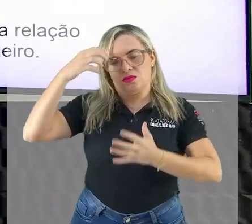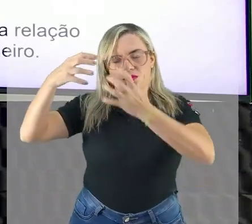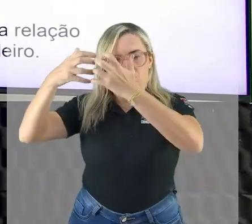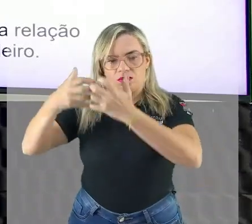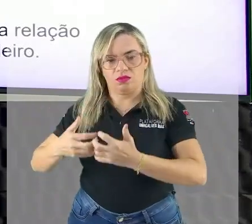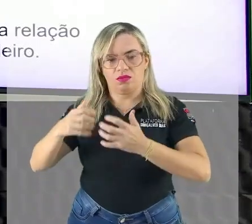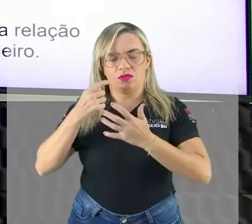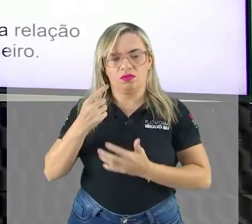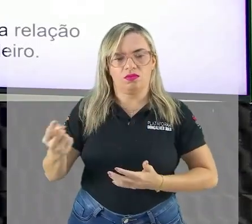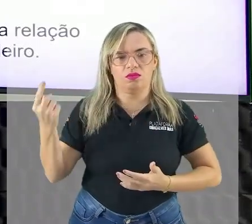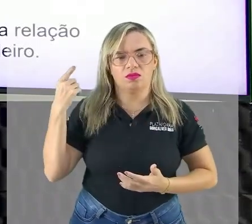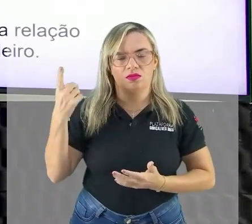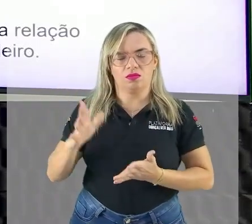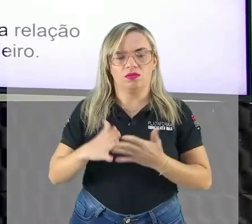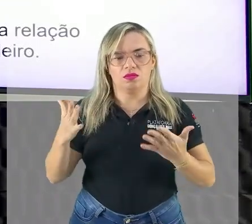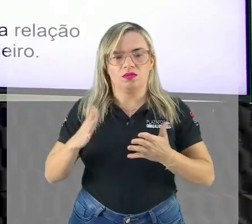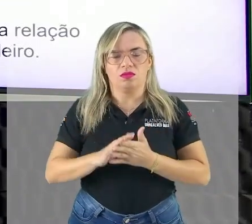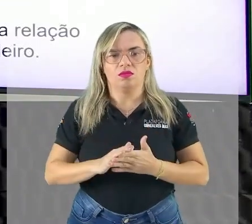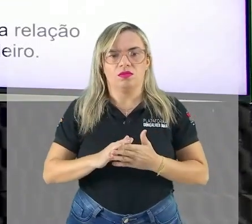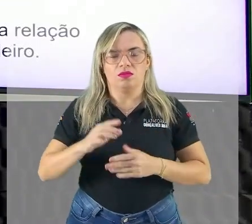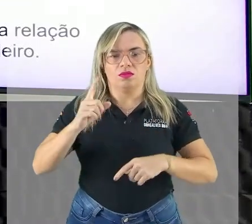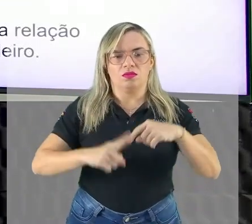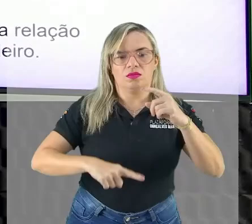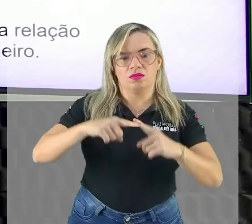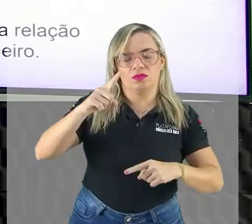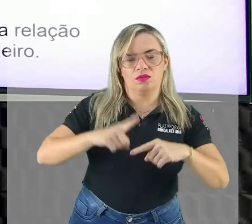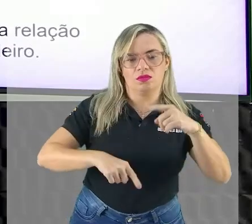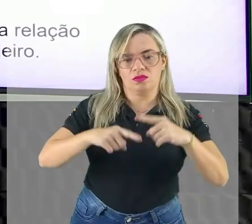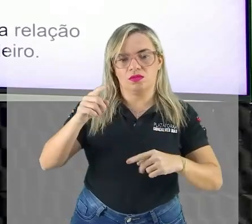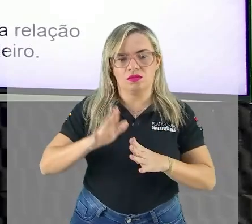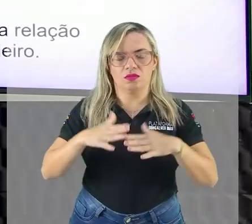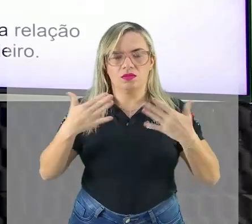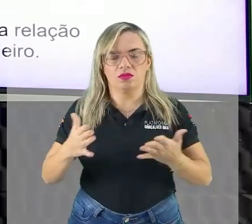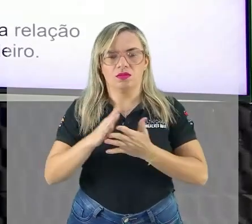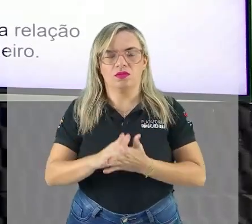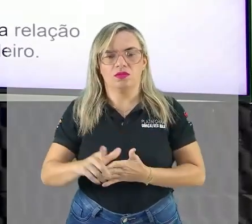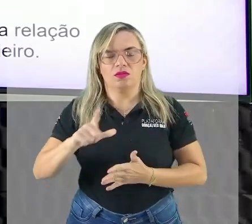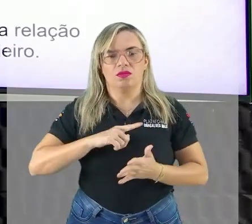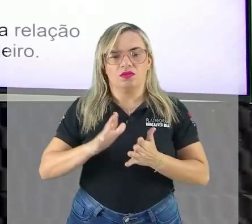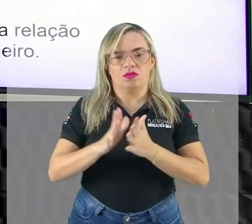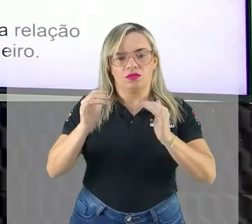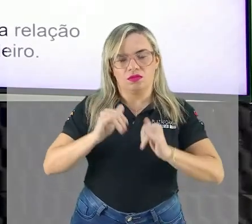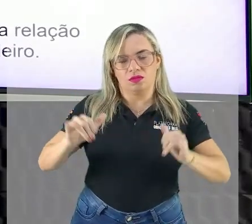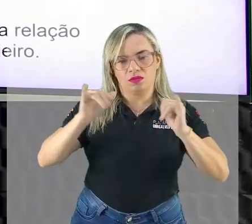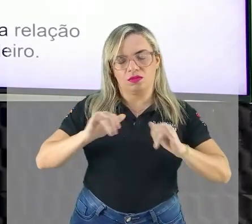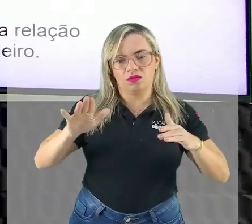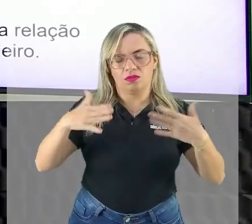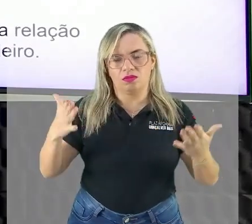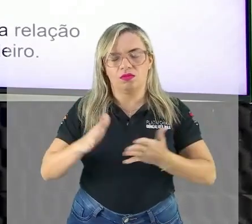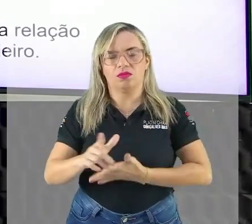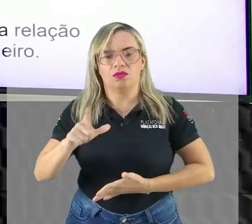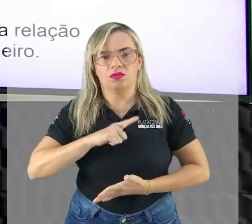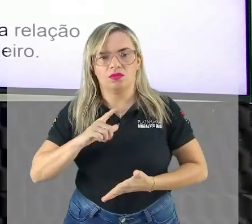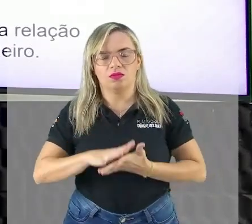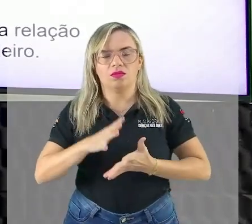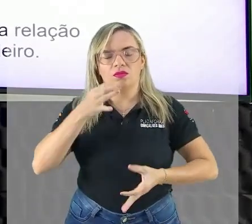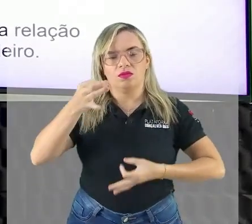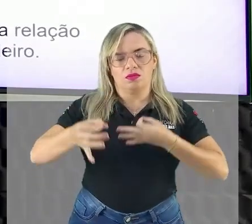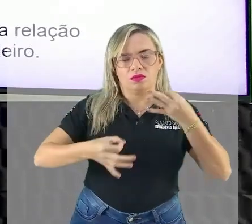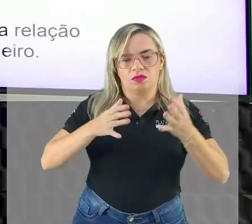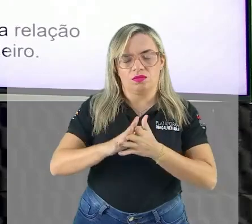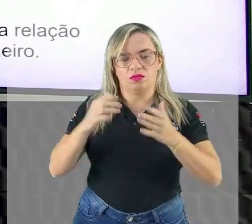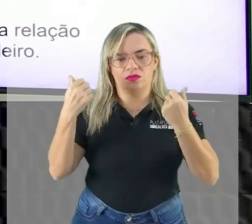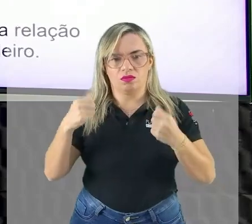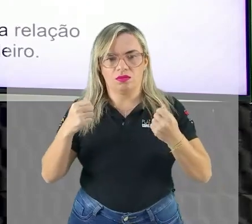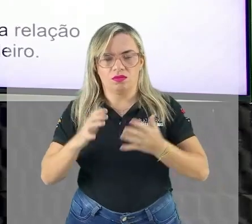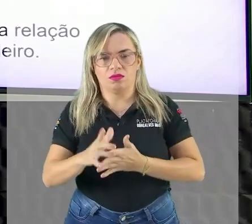por trás disso, né? Dessas embalagens constarem essas informações. Então, tem uma crítica por trás disso, a gente